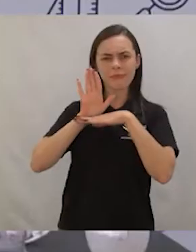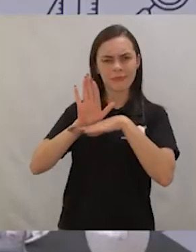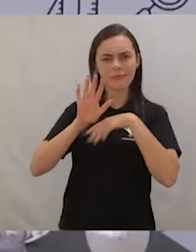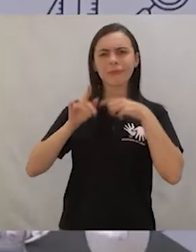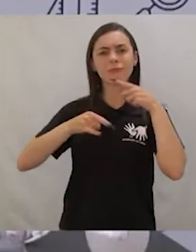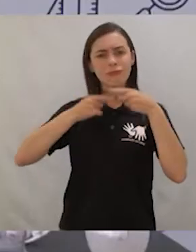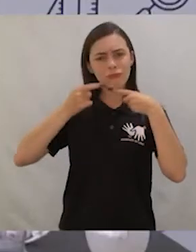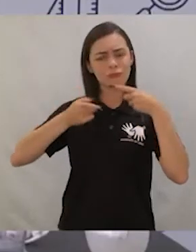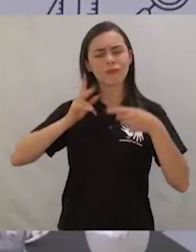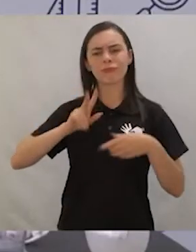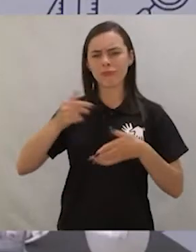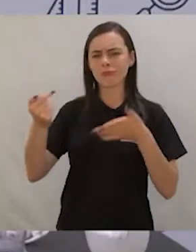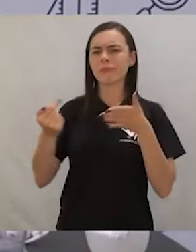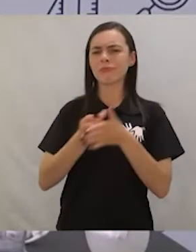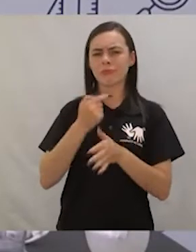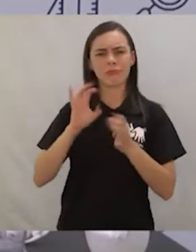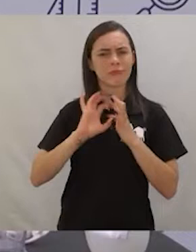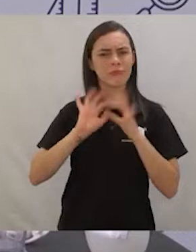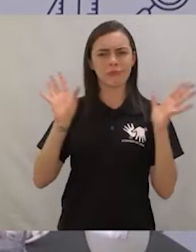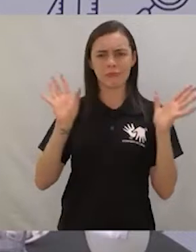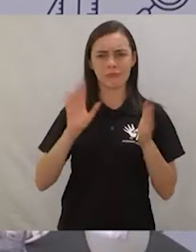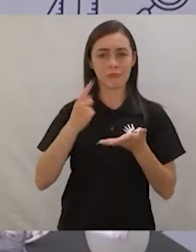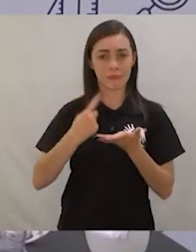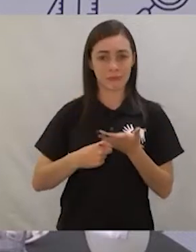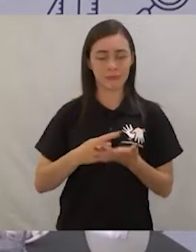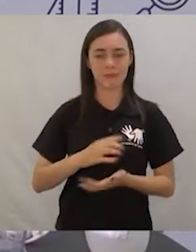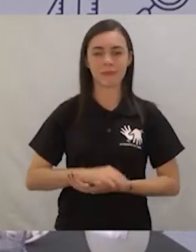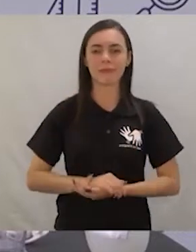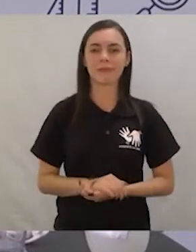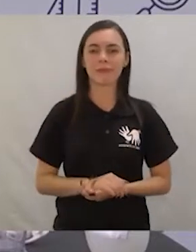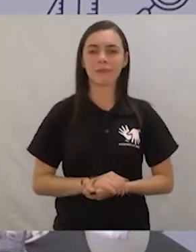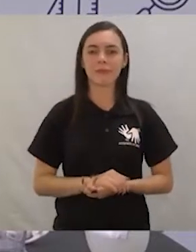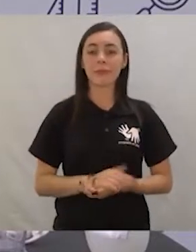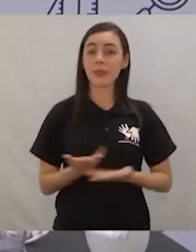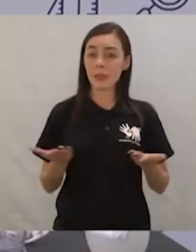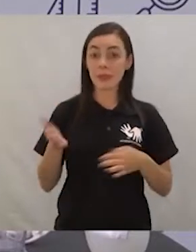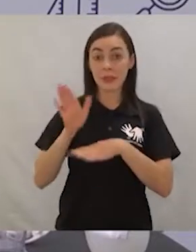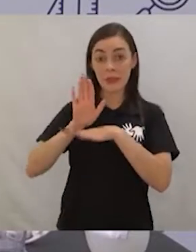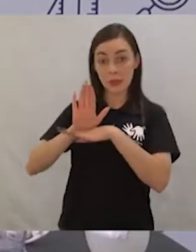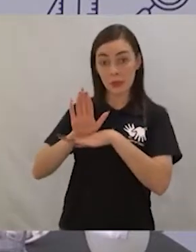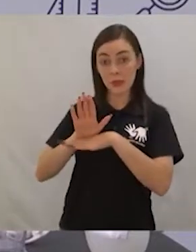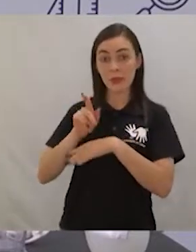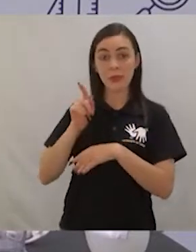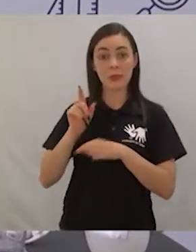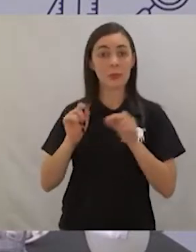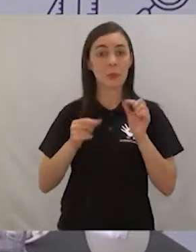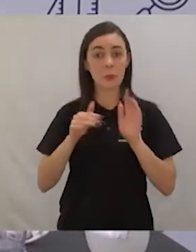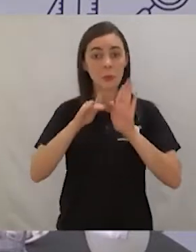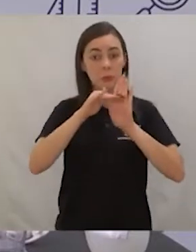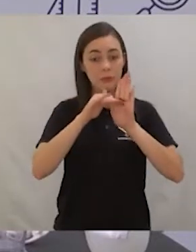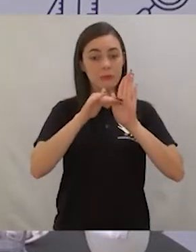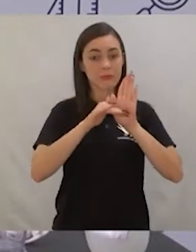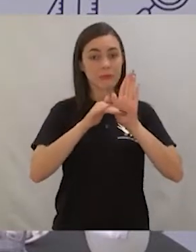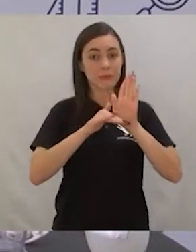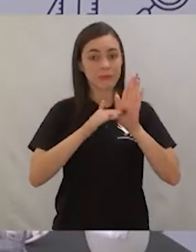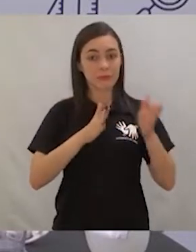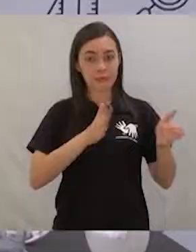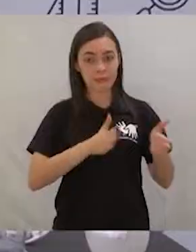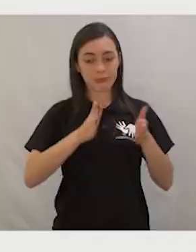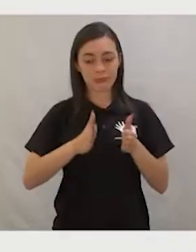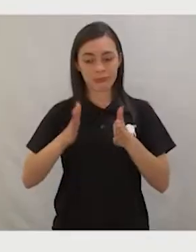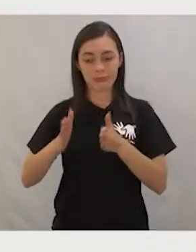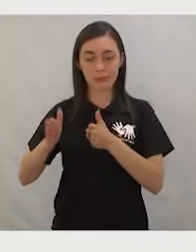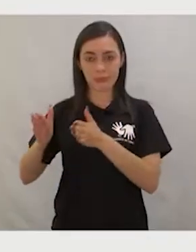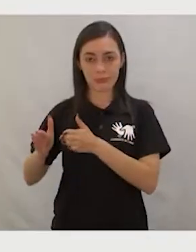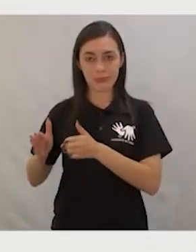né? Sempre que tiver dúvida você pode perguntar. Combinado? Então vamos lá. Vamos, gente, ajudar então o Júlio? Vamos ajudar nosso amigo? Então